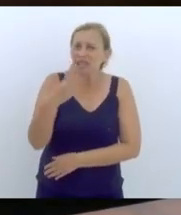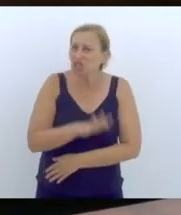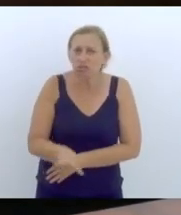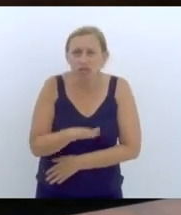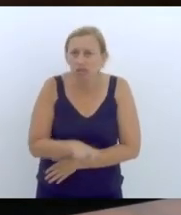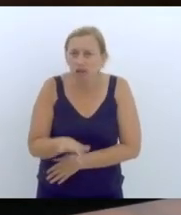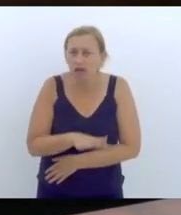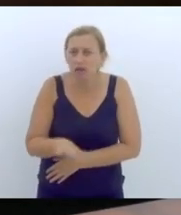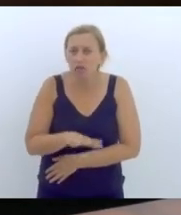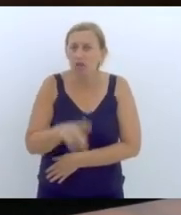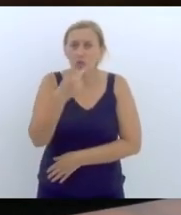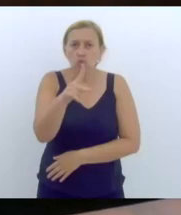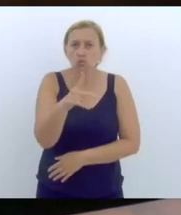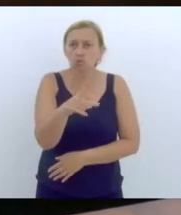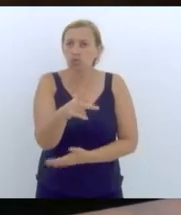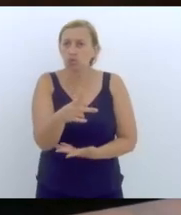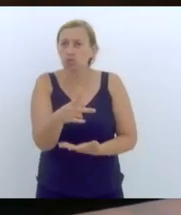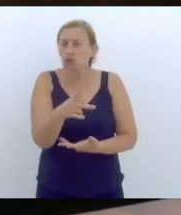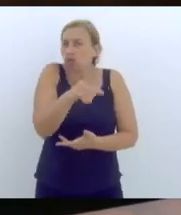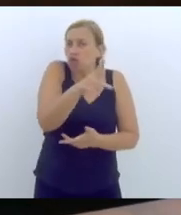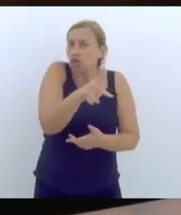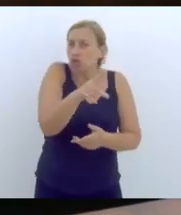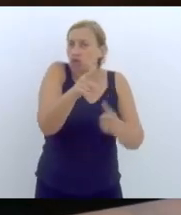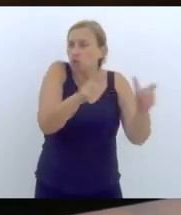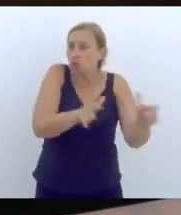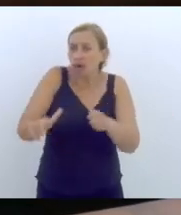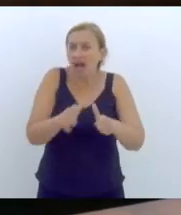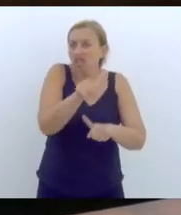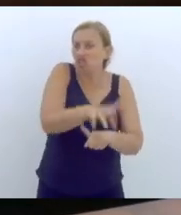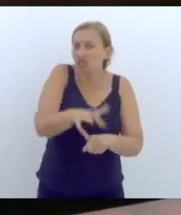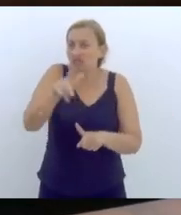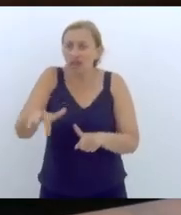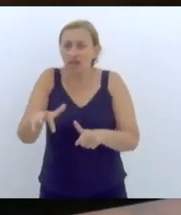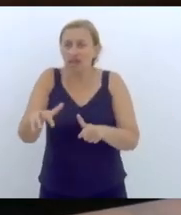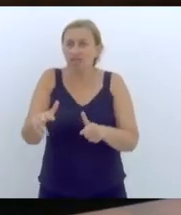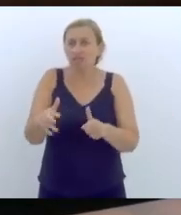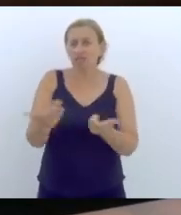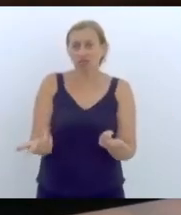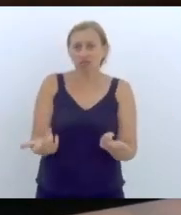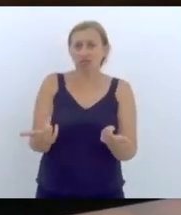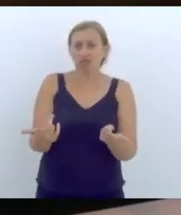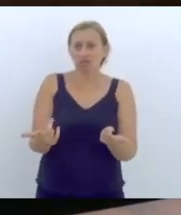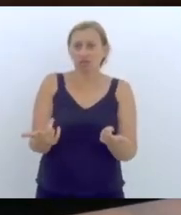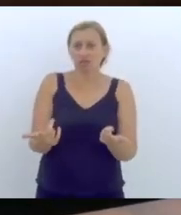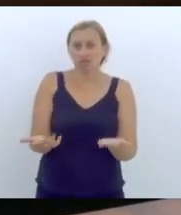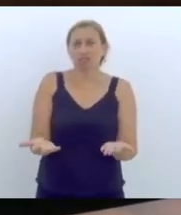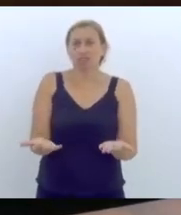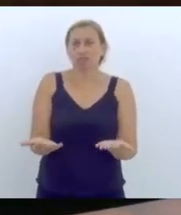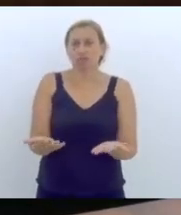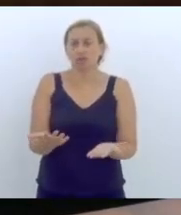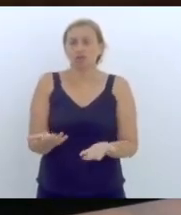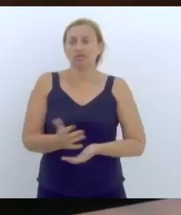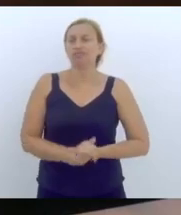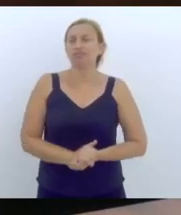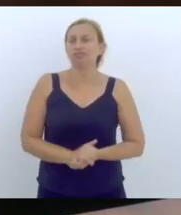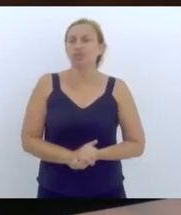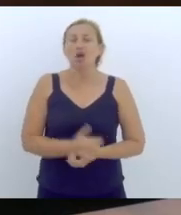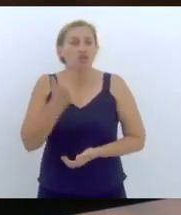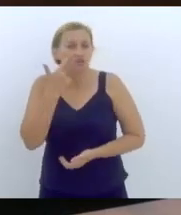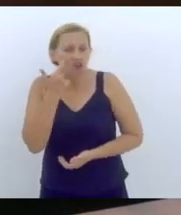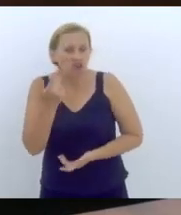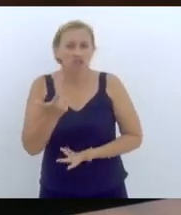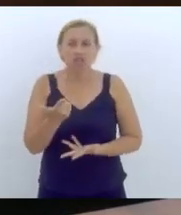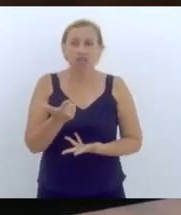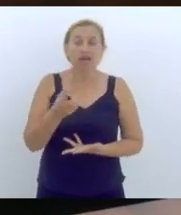com as suas mães em estabelecimentos diferentes foram vítimas de racismo infantil. Né? Vejo aqui a